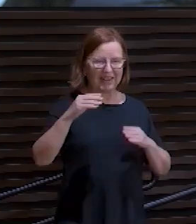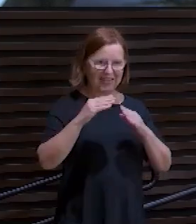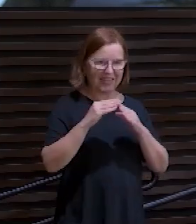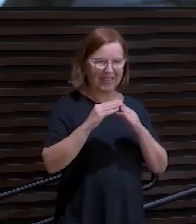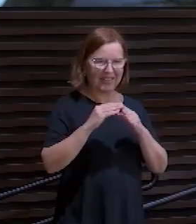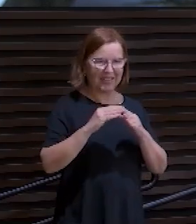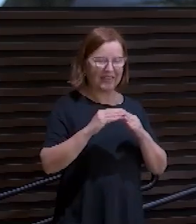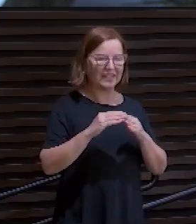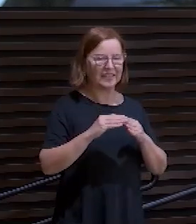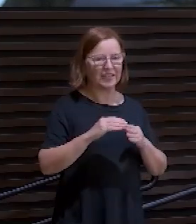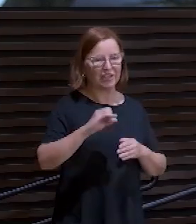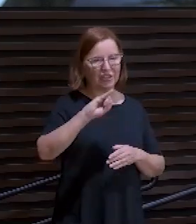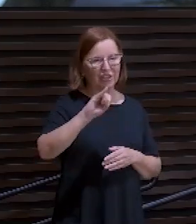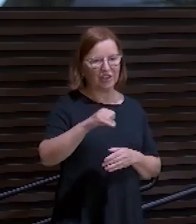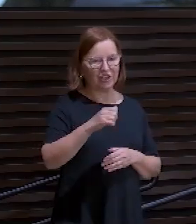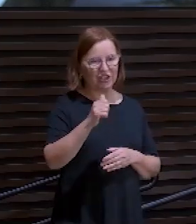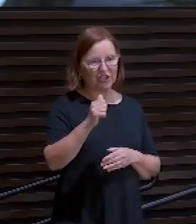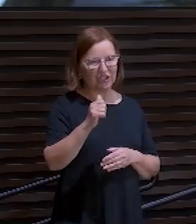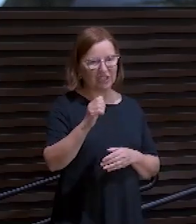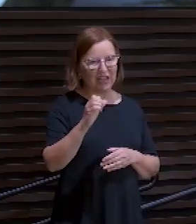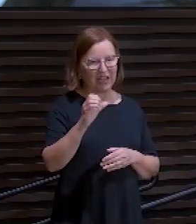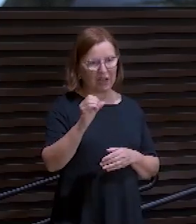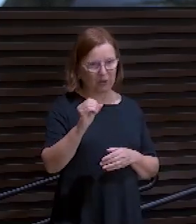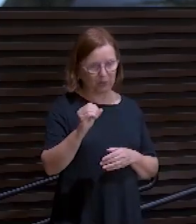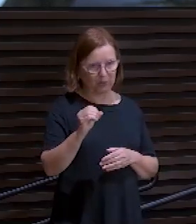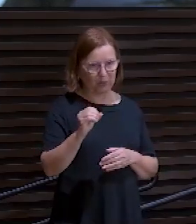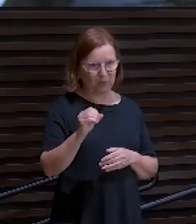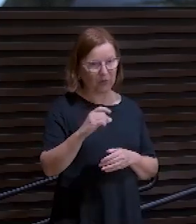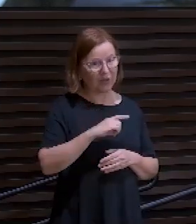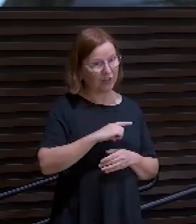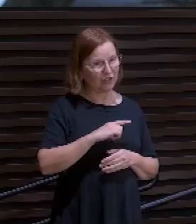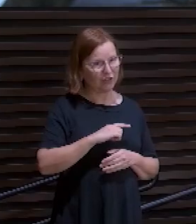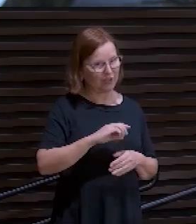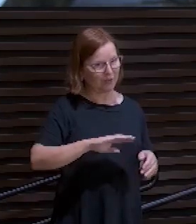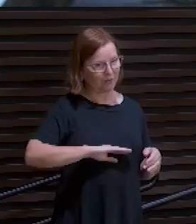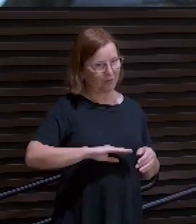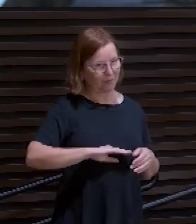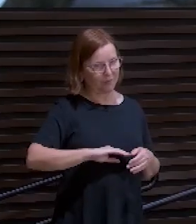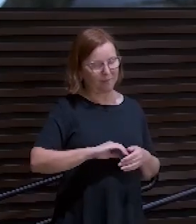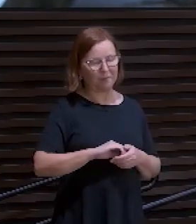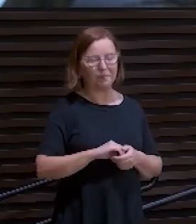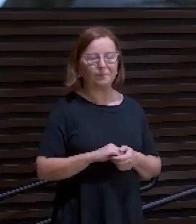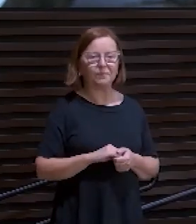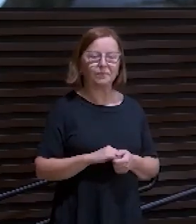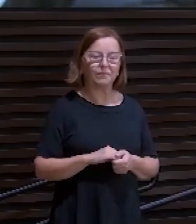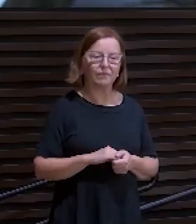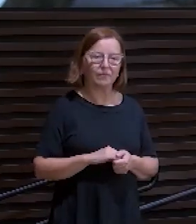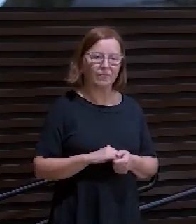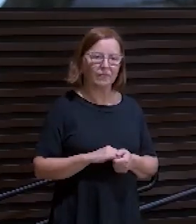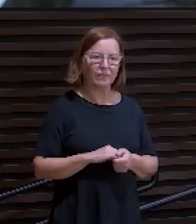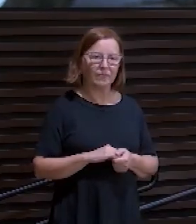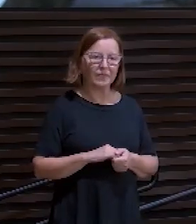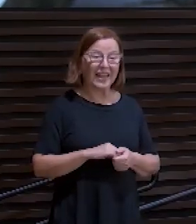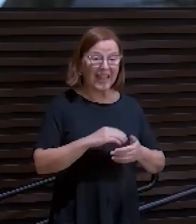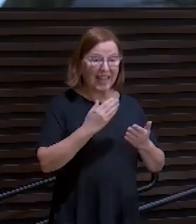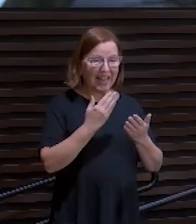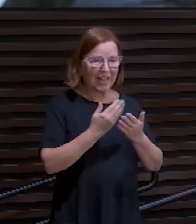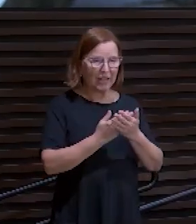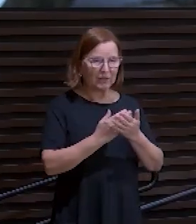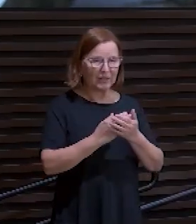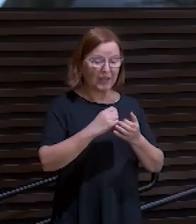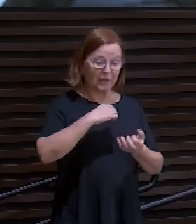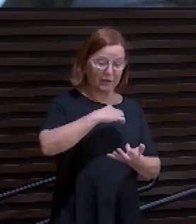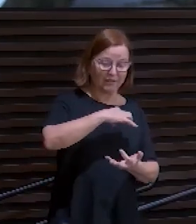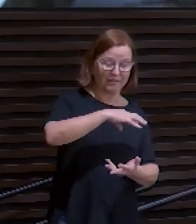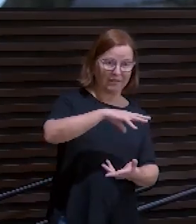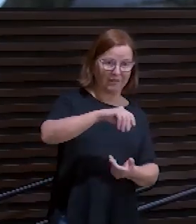Egito. Perceba, a própria geografia do texto fala muito. Estudar a geografia bíblica nos